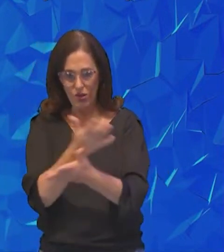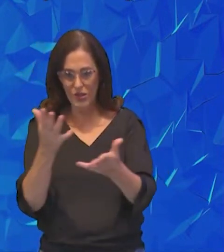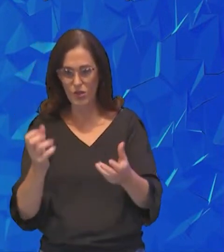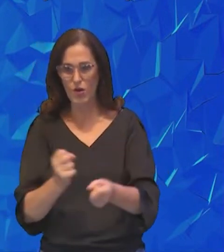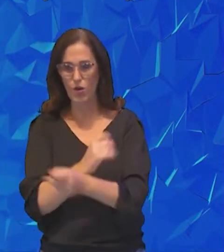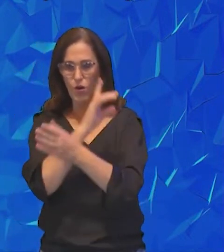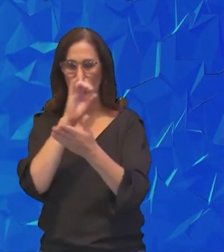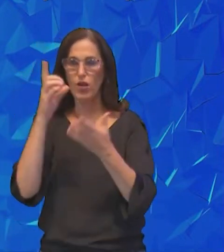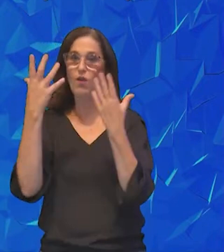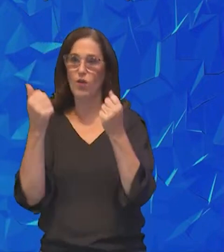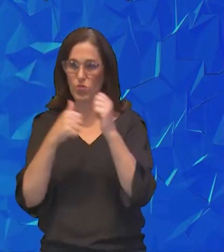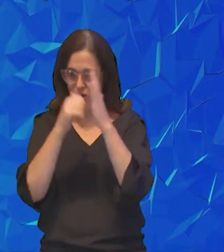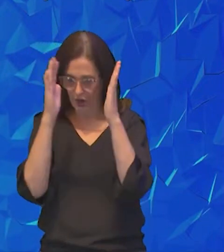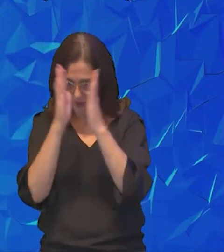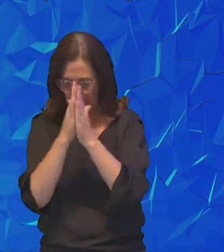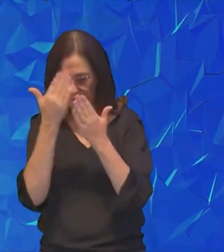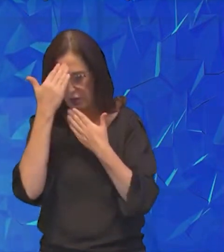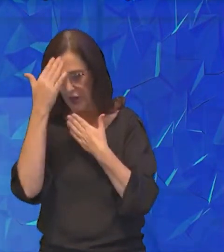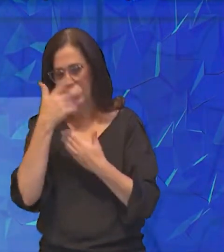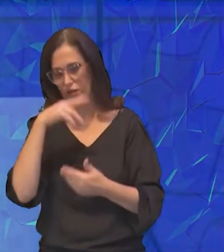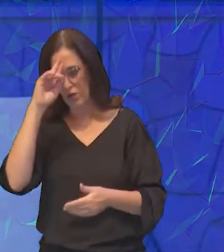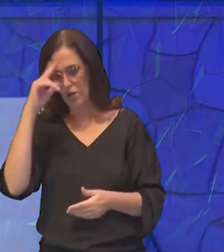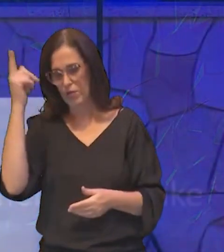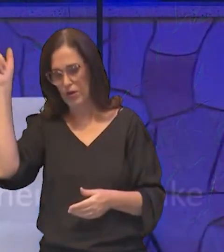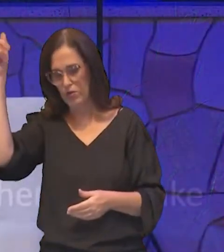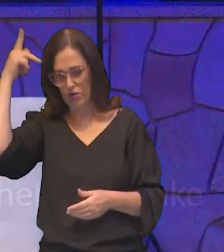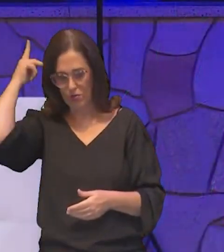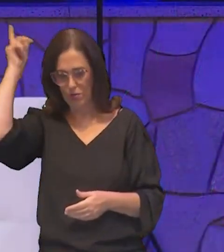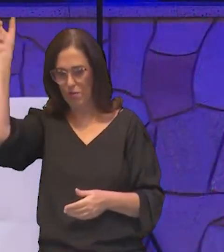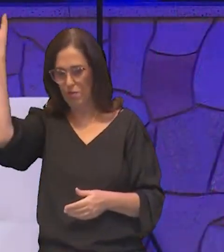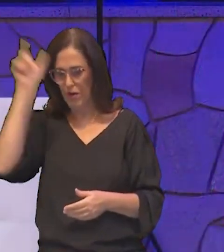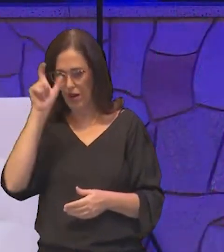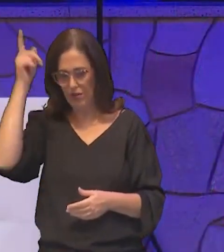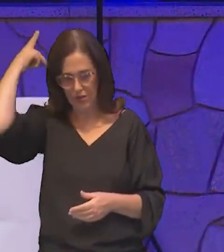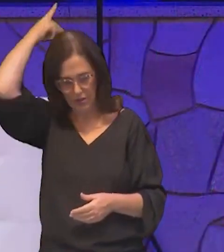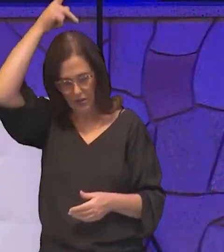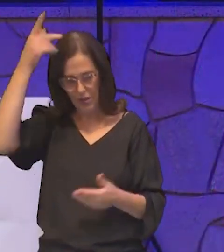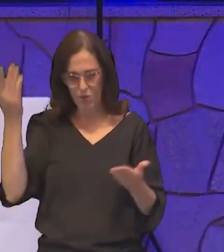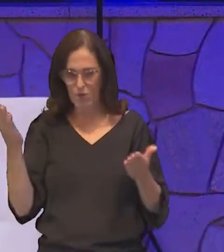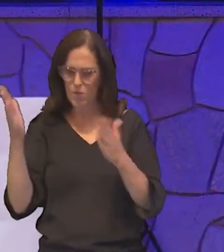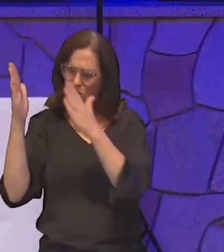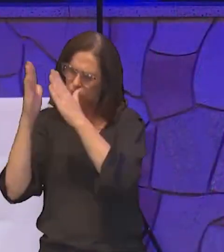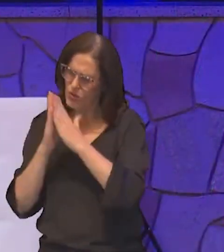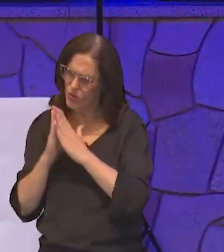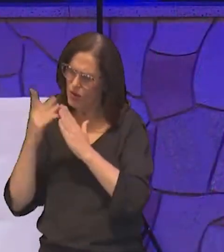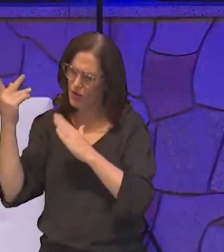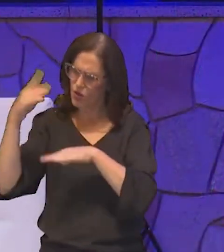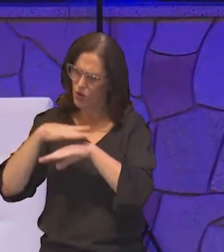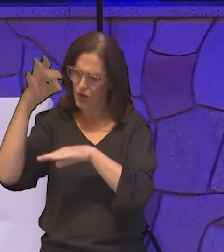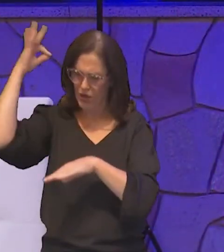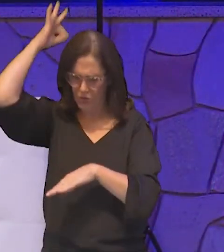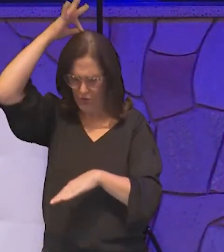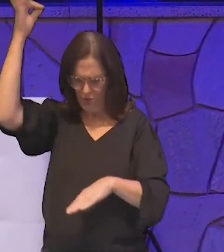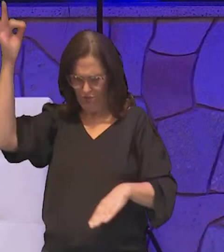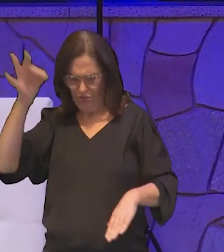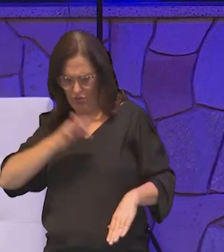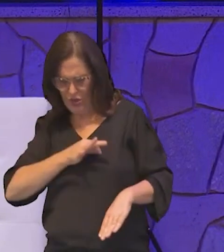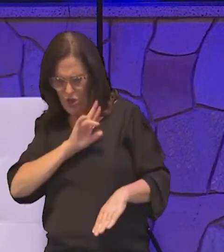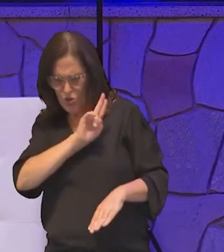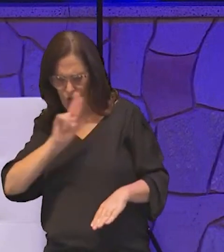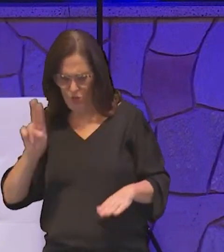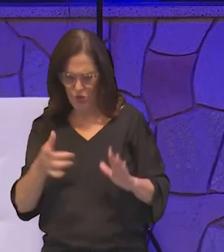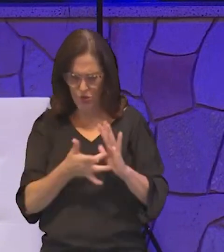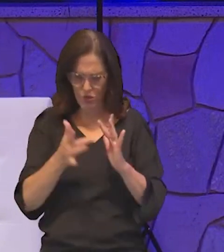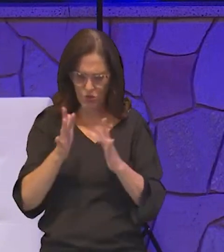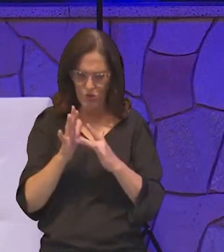de Deus. Vamos orar. Obrigado, Senhor, pela Tua santa palavra. Nós pedimos que essa noite Teu Espírito fale conosco, em nome de